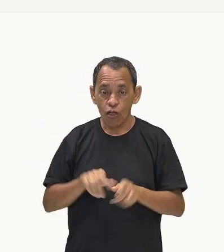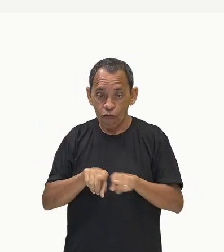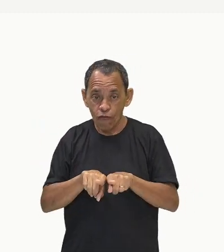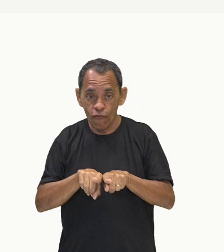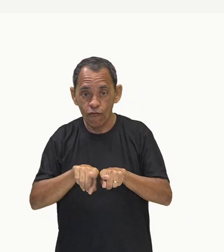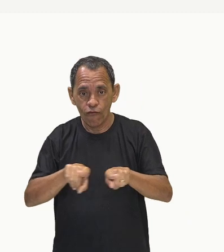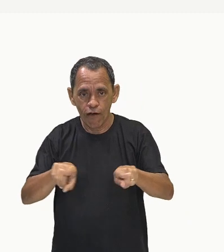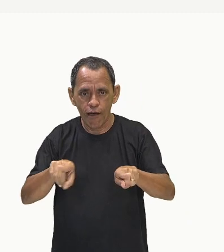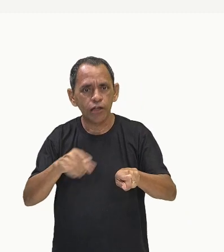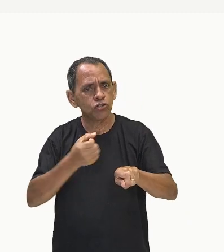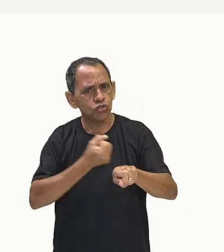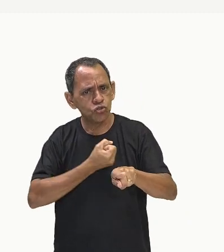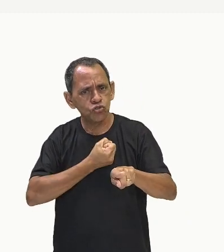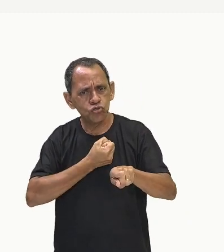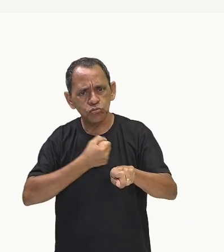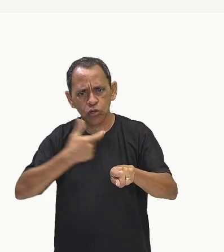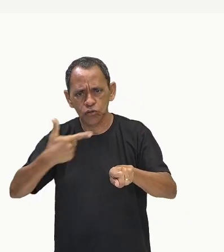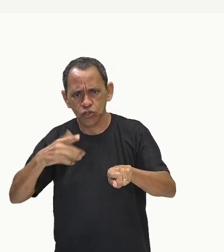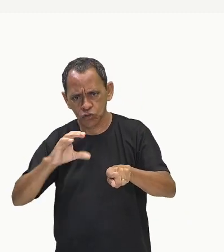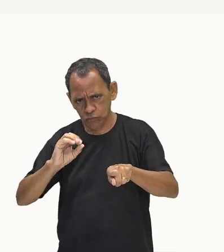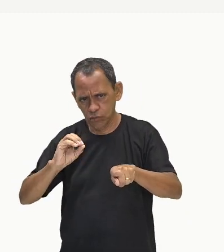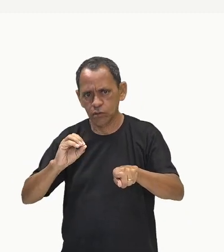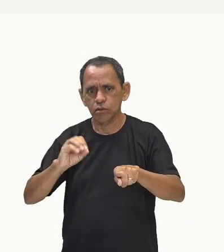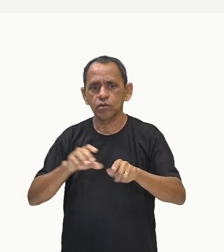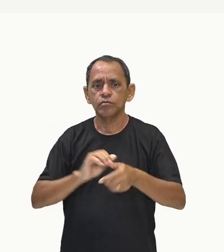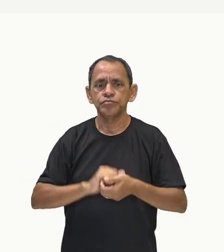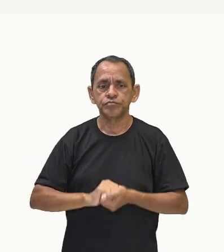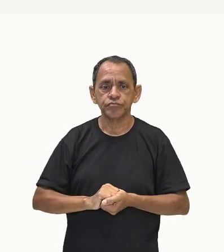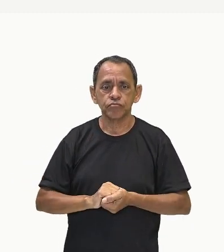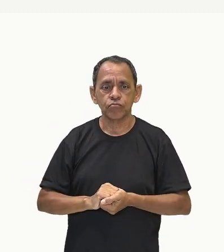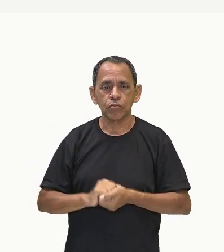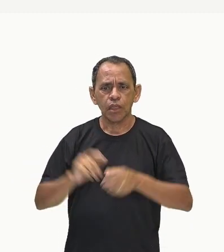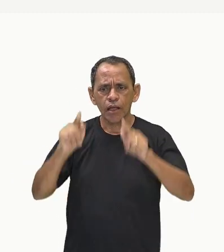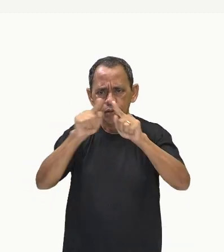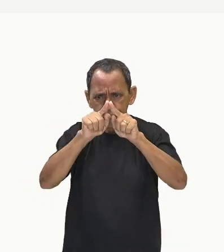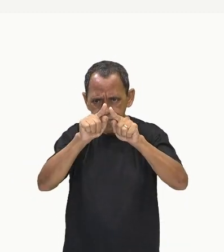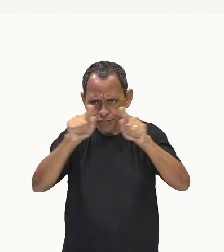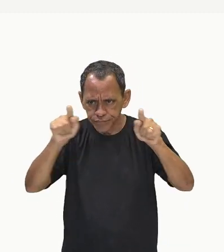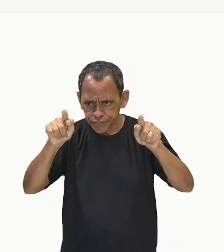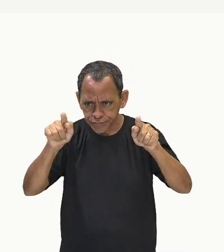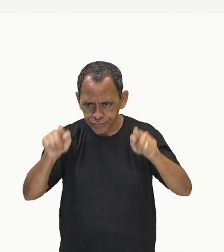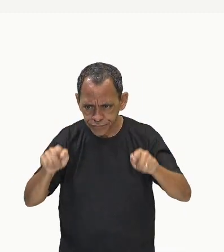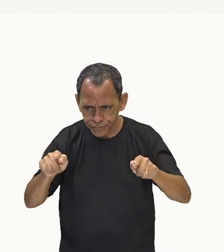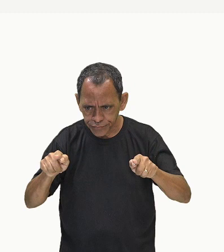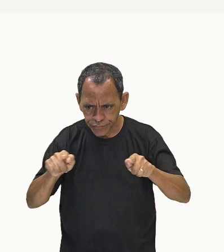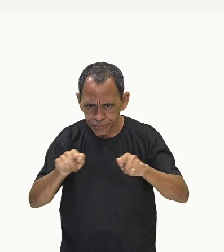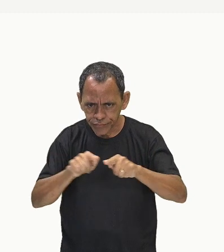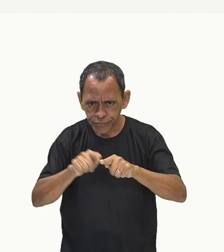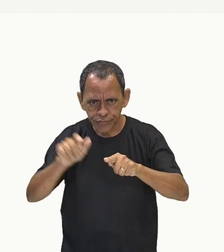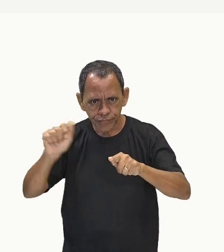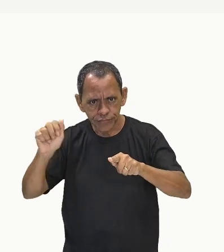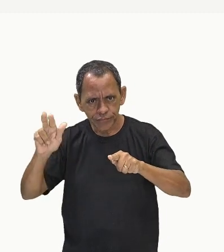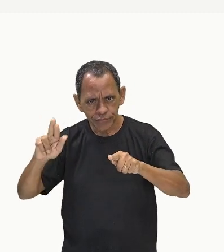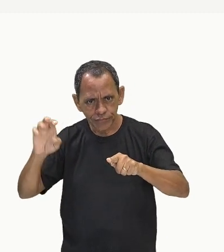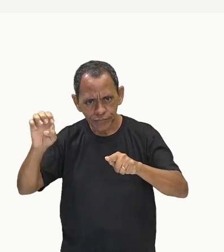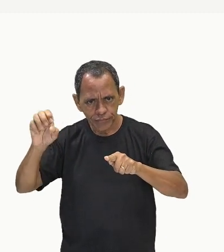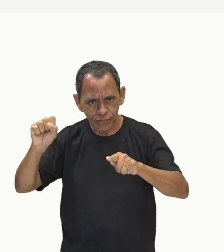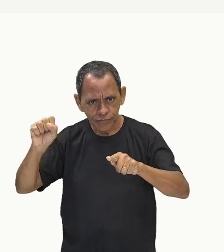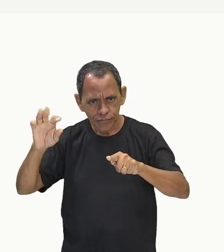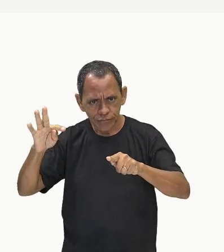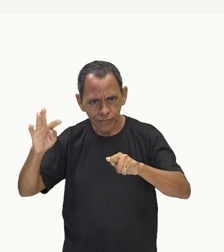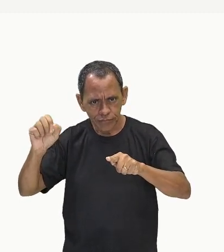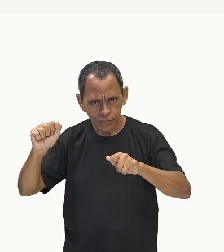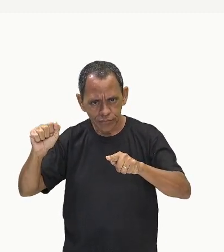O número de vértices é igual a 20, certo? O número de arestas é igual